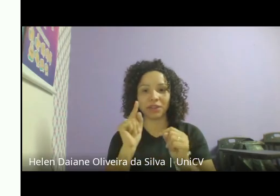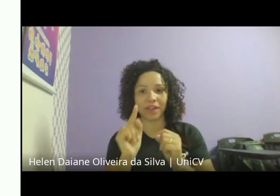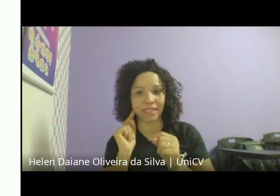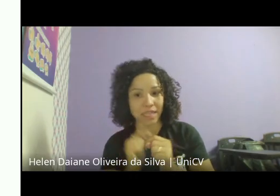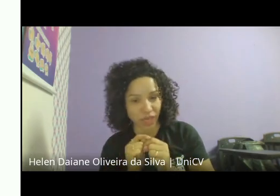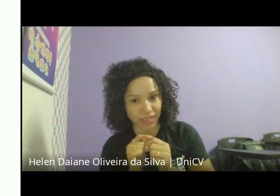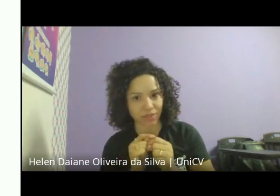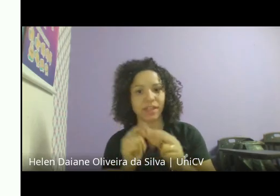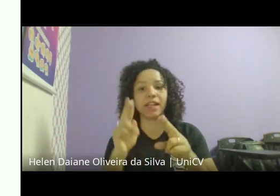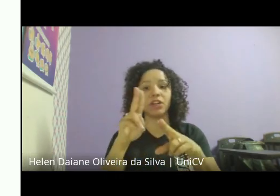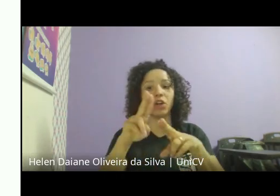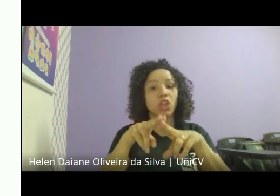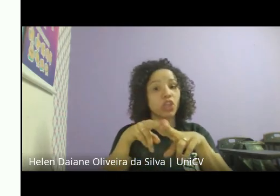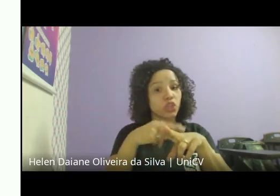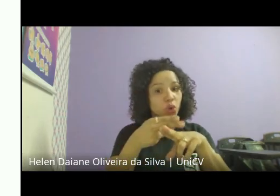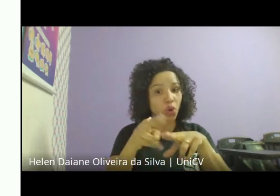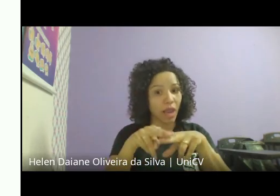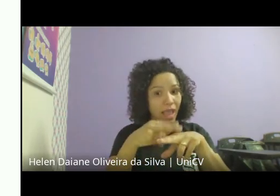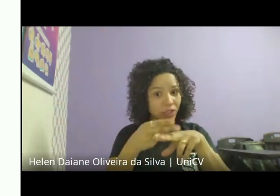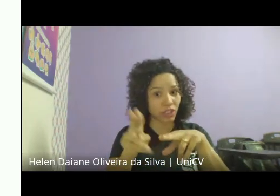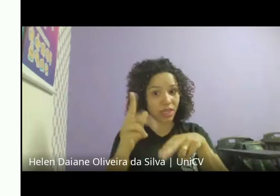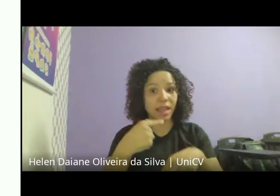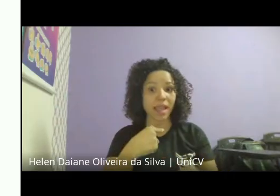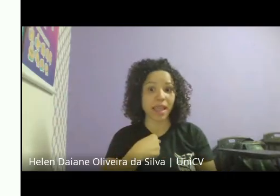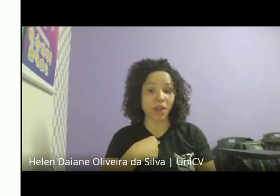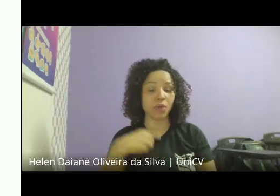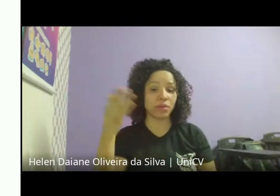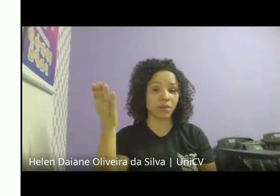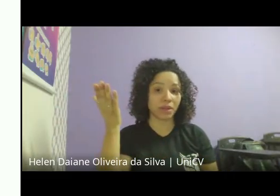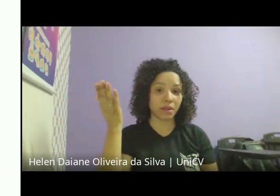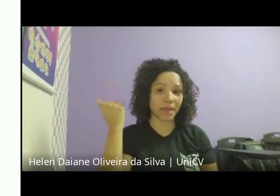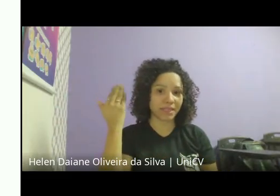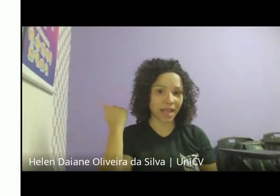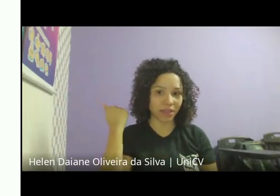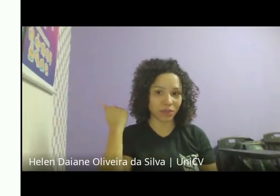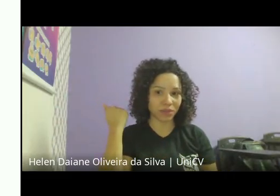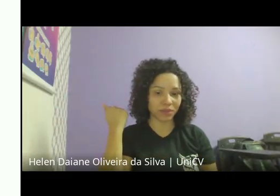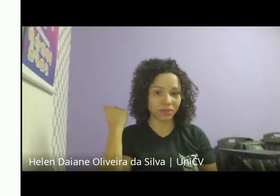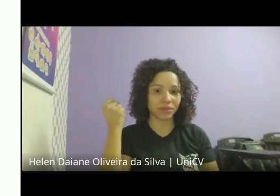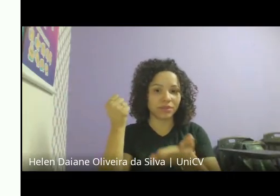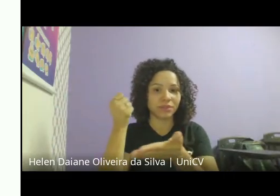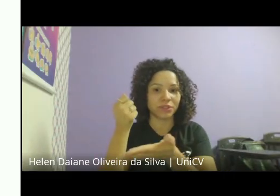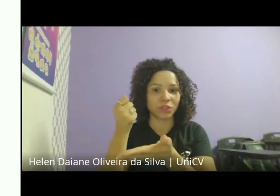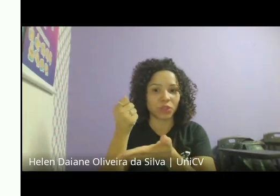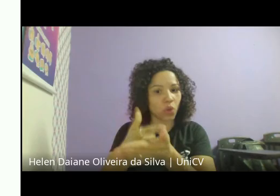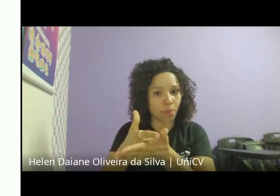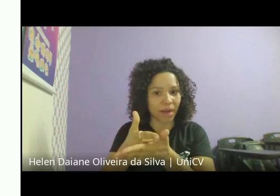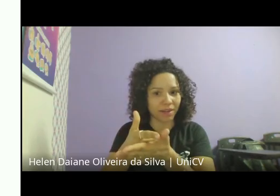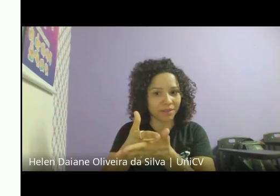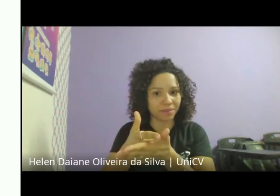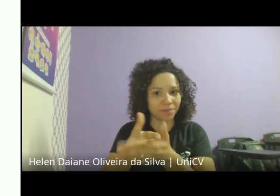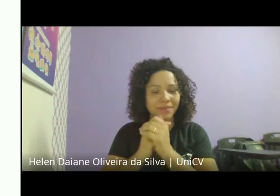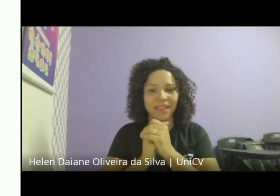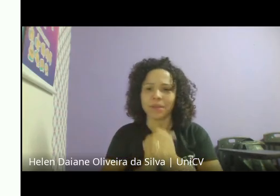Então, na frase da Jéssica, ficaria ali, ó. Chocolate, eu, passado,